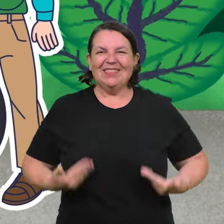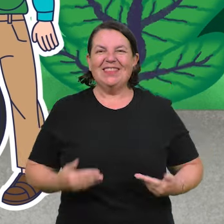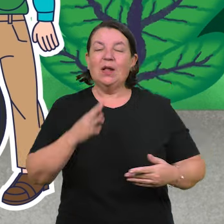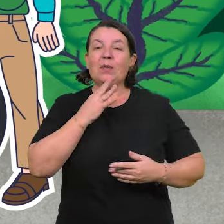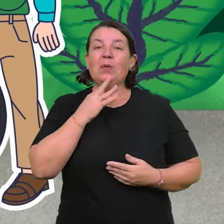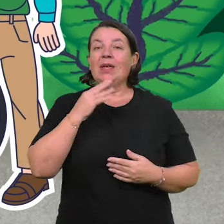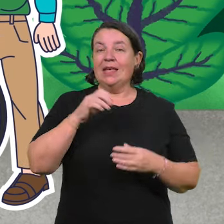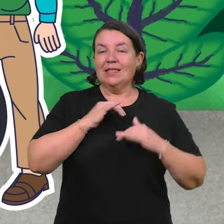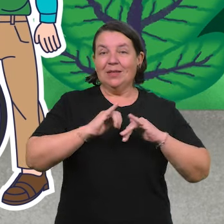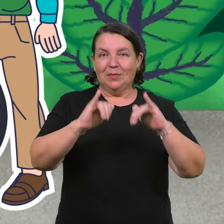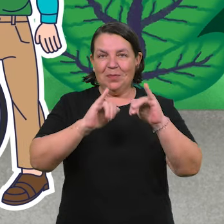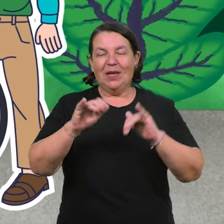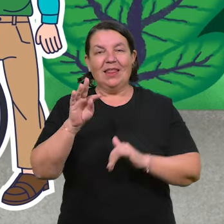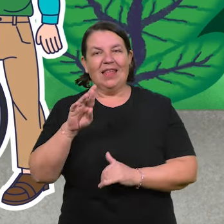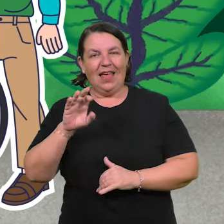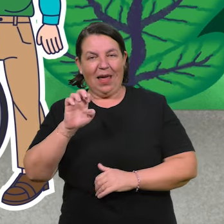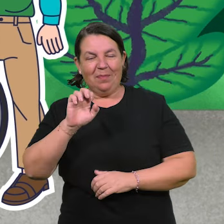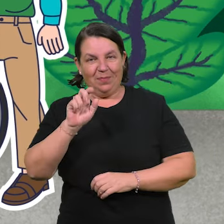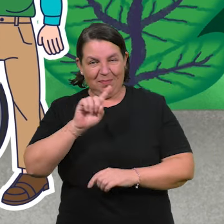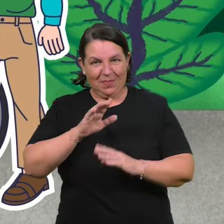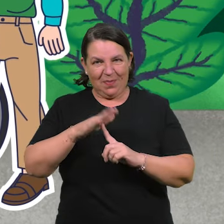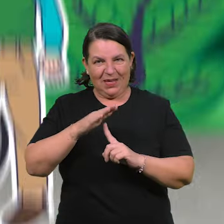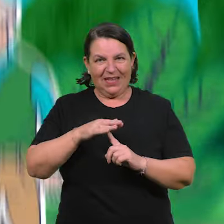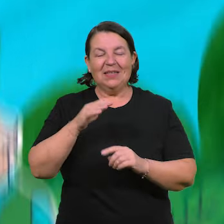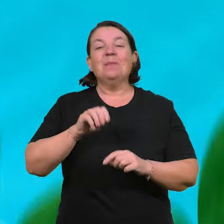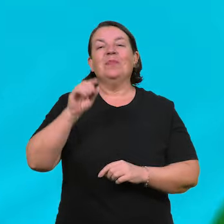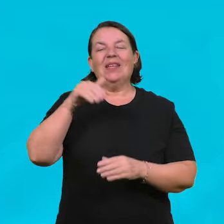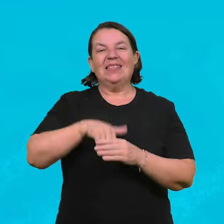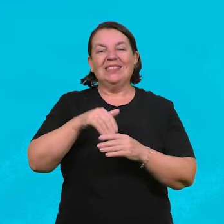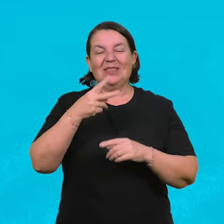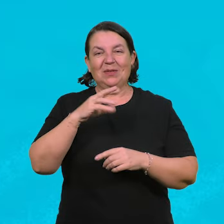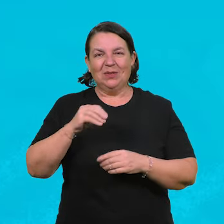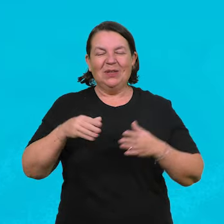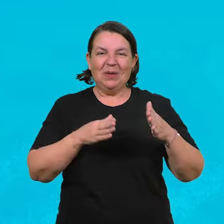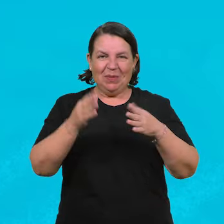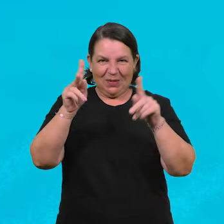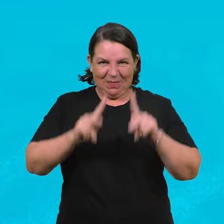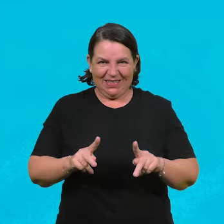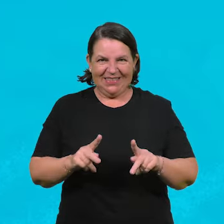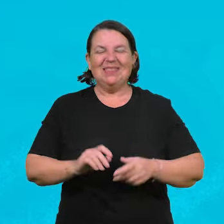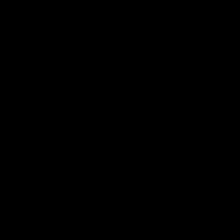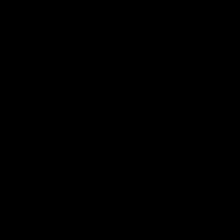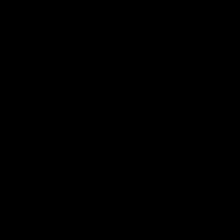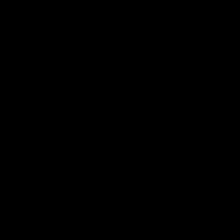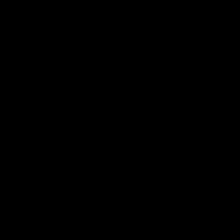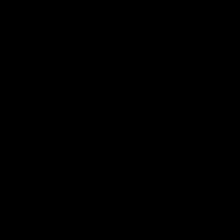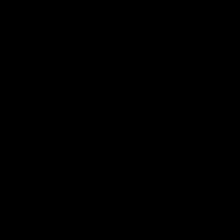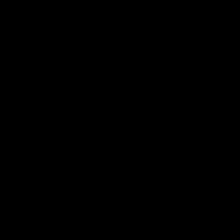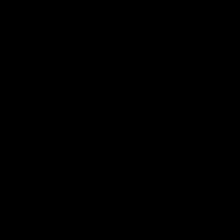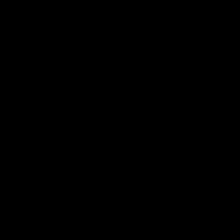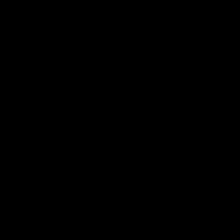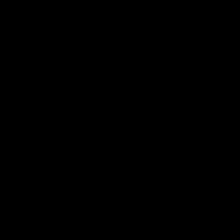harmonia. Conheça nossa campanha no site do TRE Paraná. Eleições 2024 no caminho da paz.